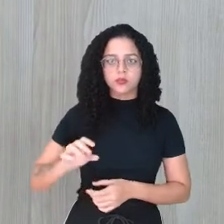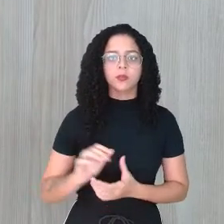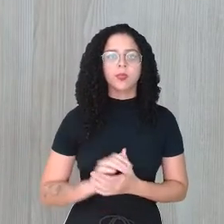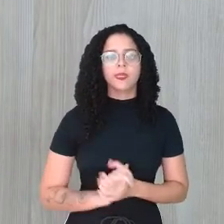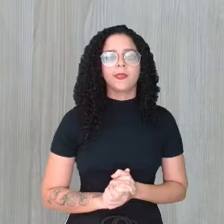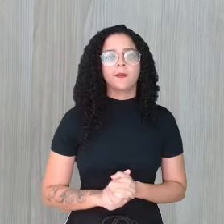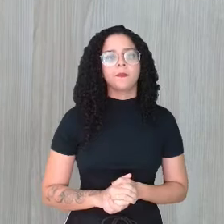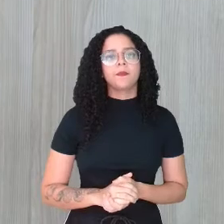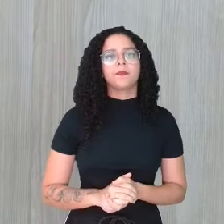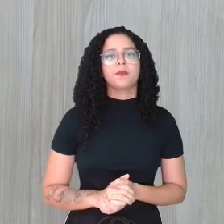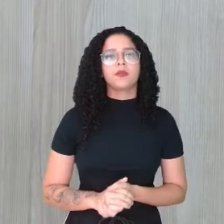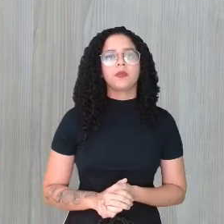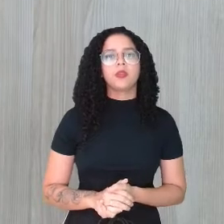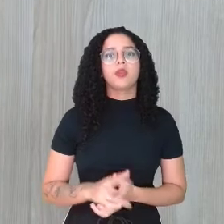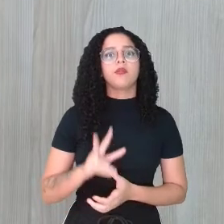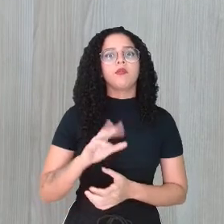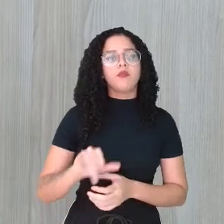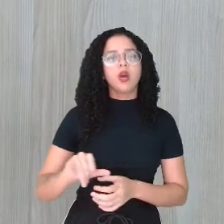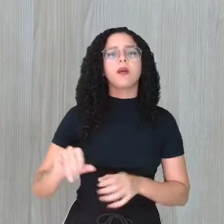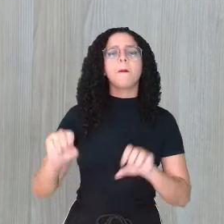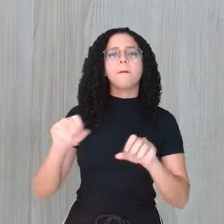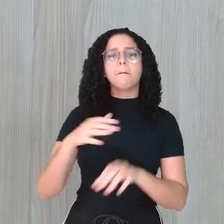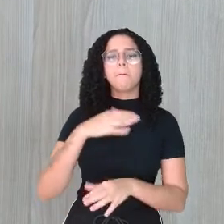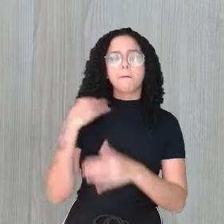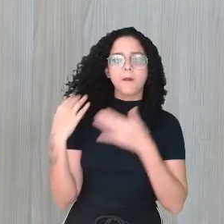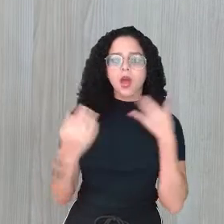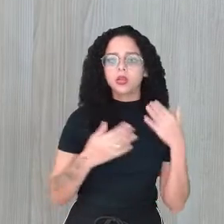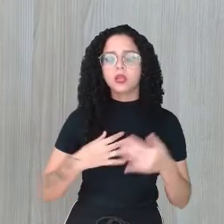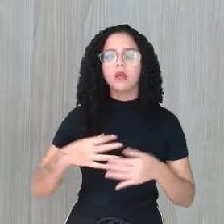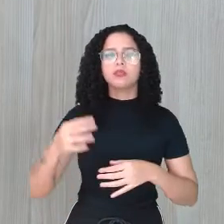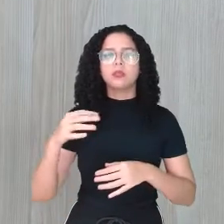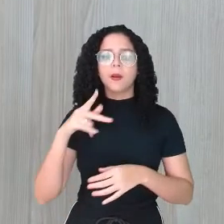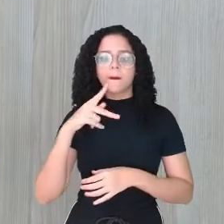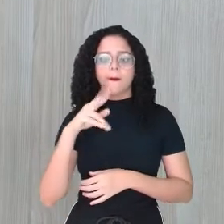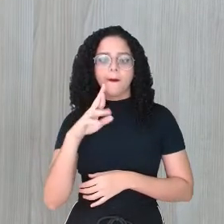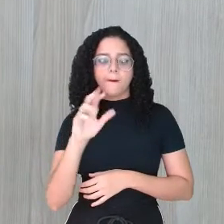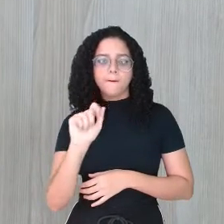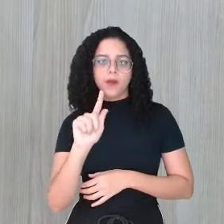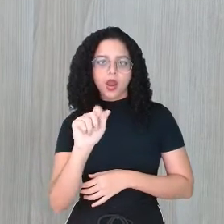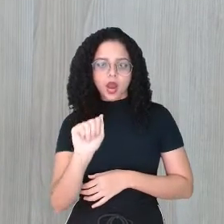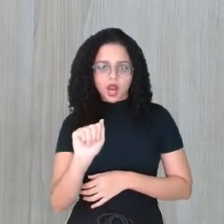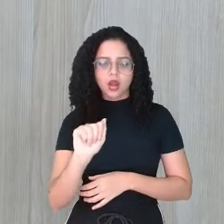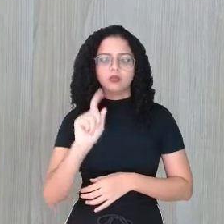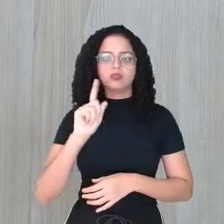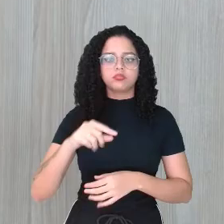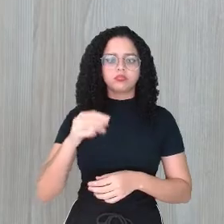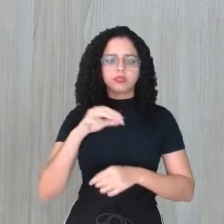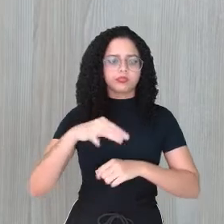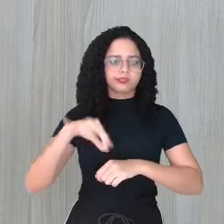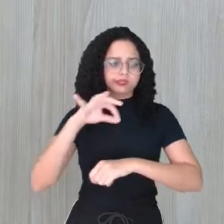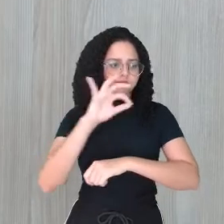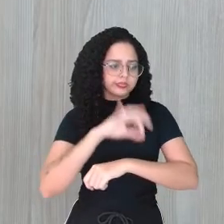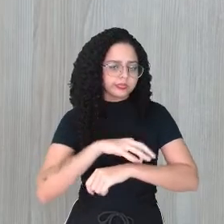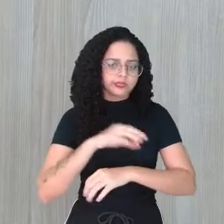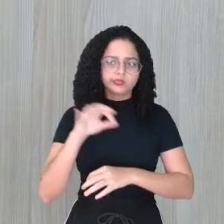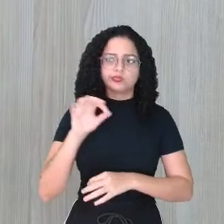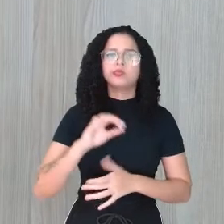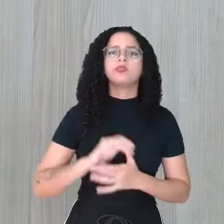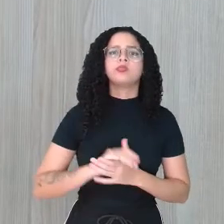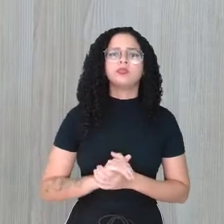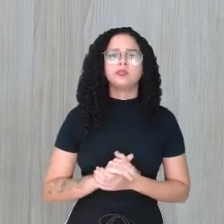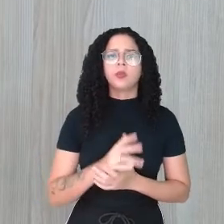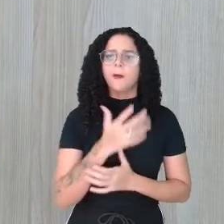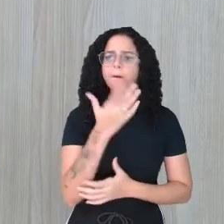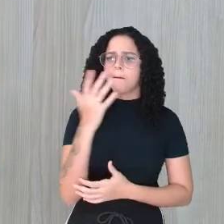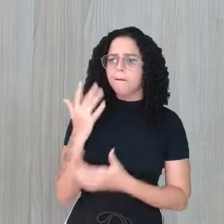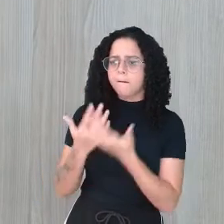agir nas pragas, né? Porque assim, o agrotóxico é utilizado contra as pragas, né, professora Vanessa? Contra as pragas, tanto